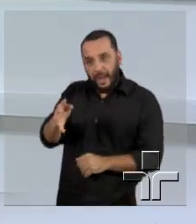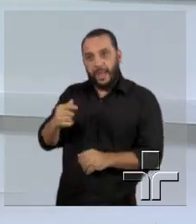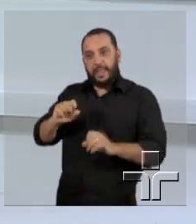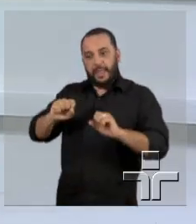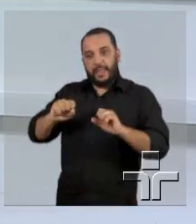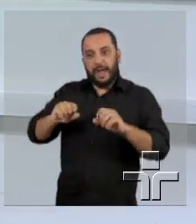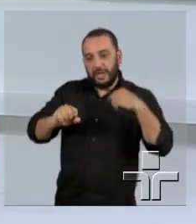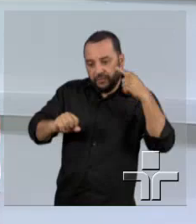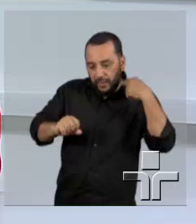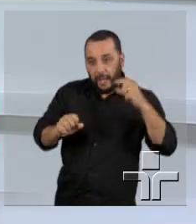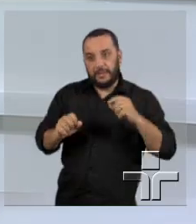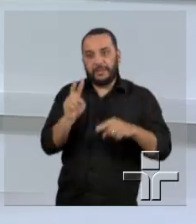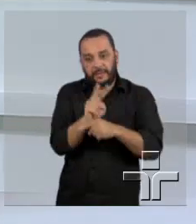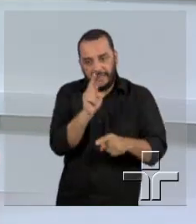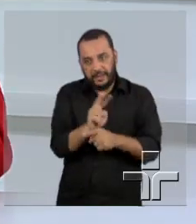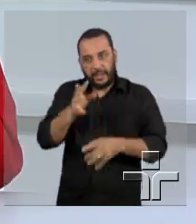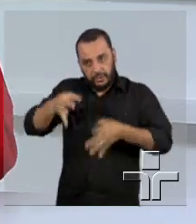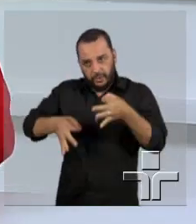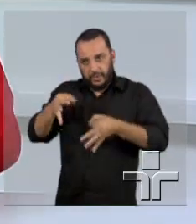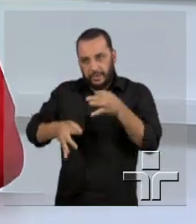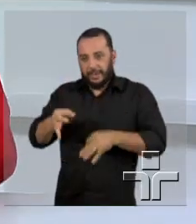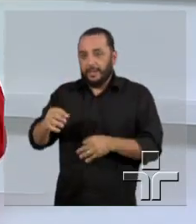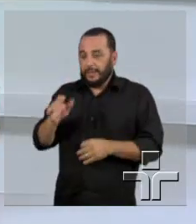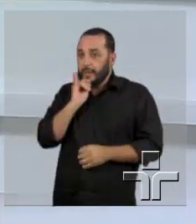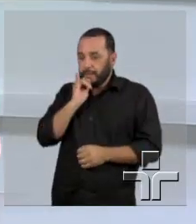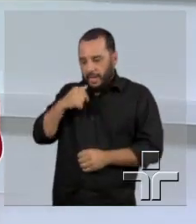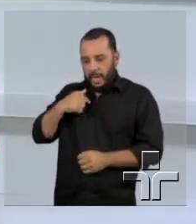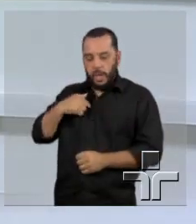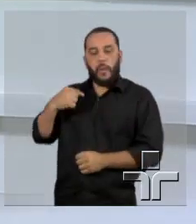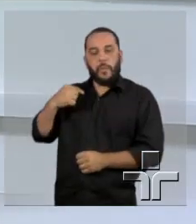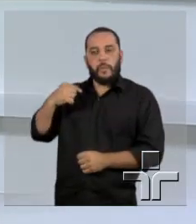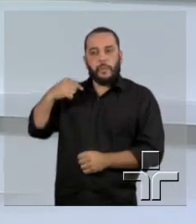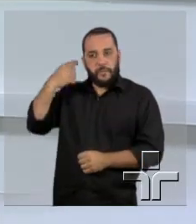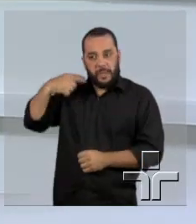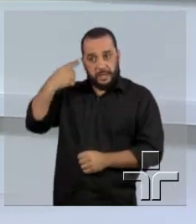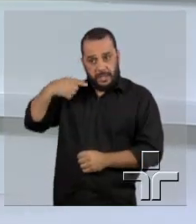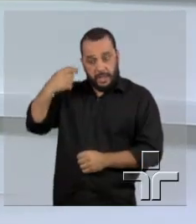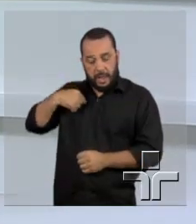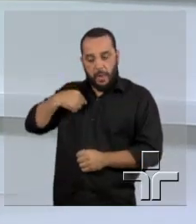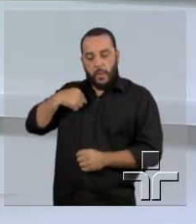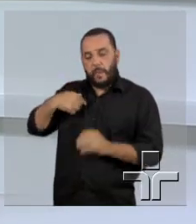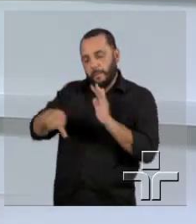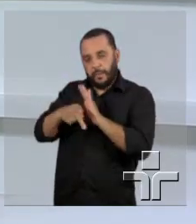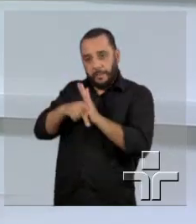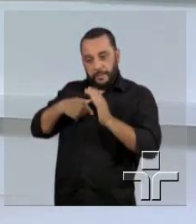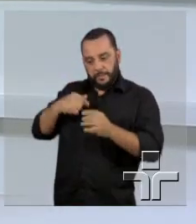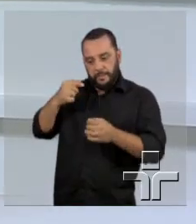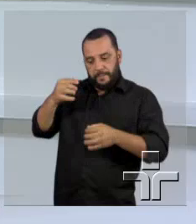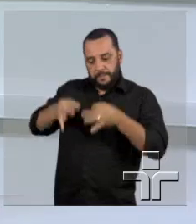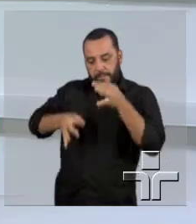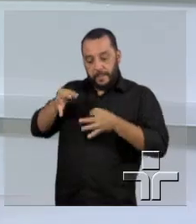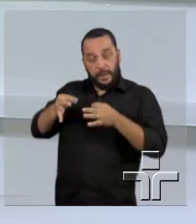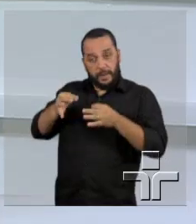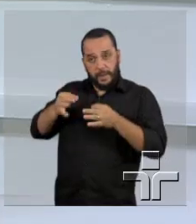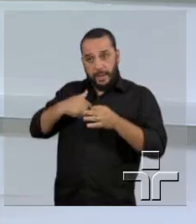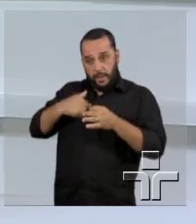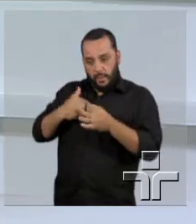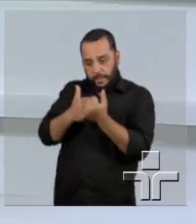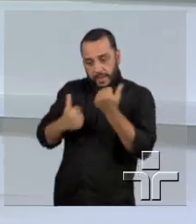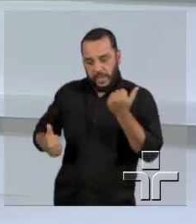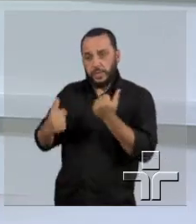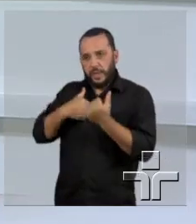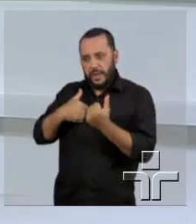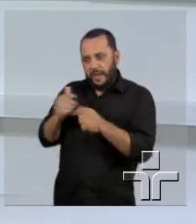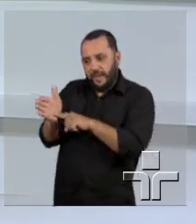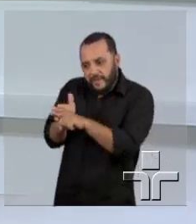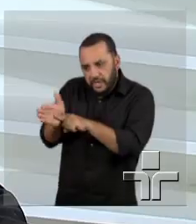Neste caso, o próprio ministro está instaurando, está investigando, ele é vítima e vai julgar. violaria também o princípio do juiz natural.